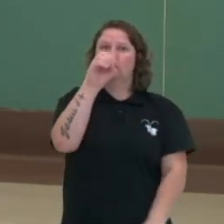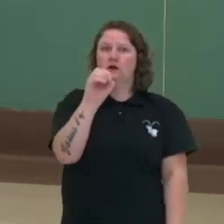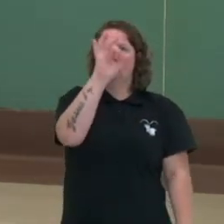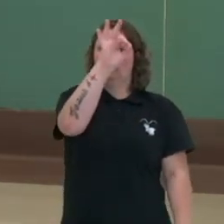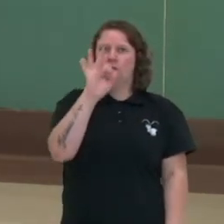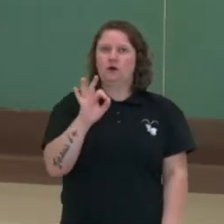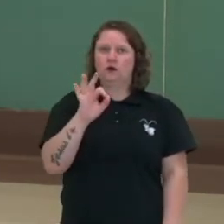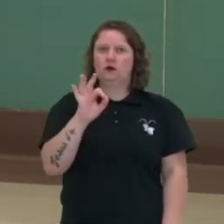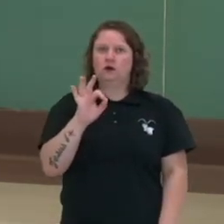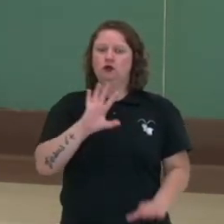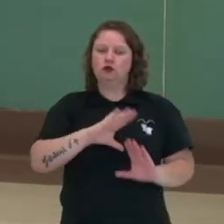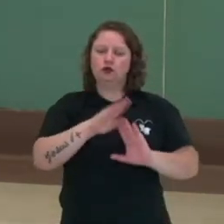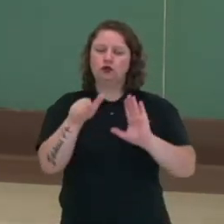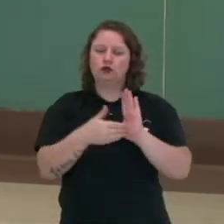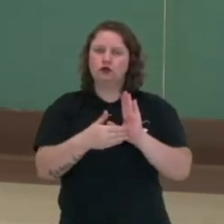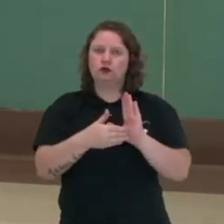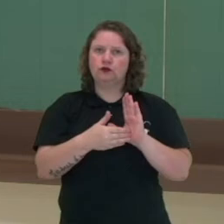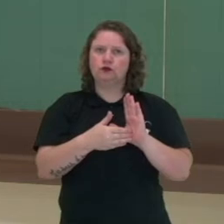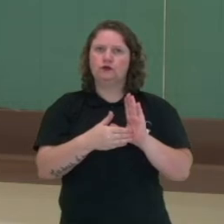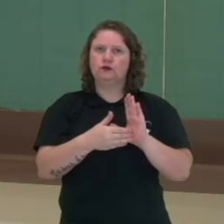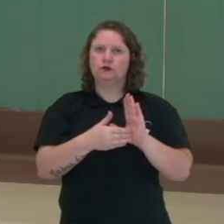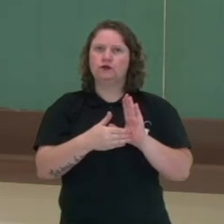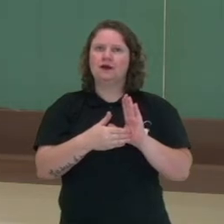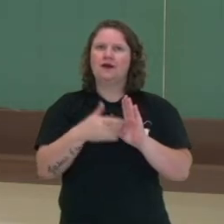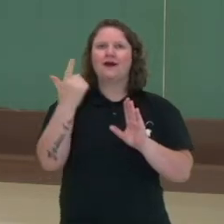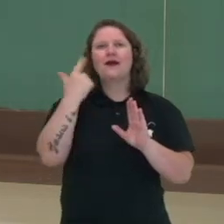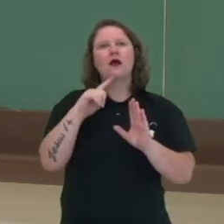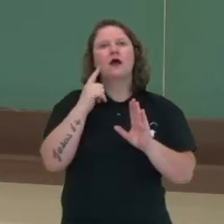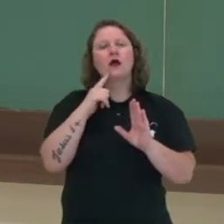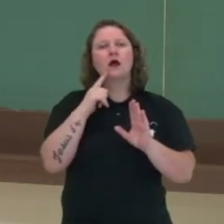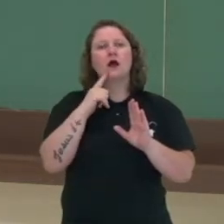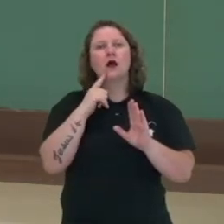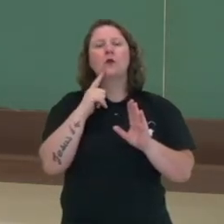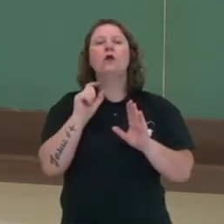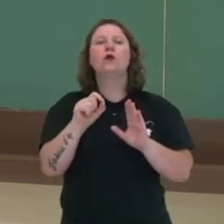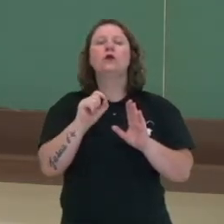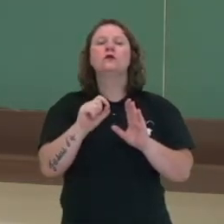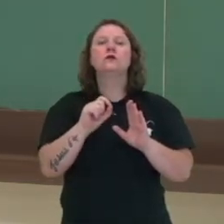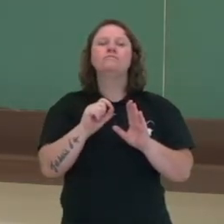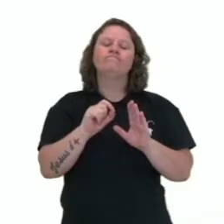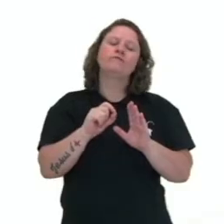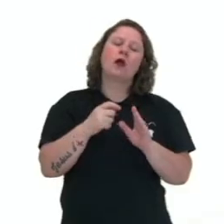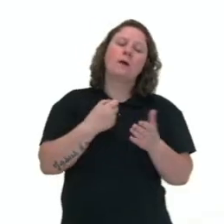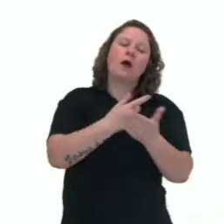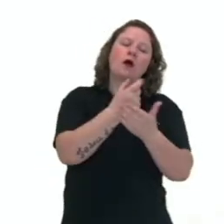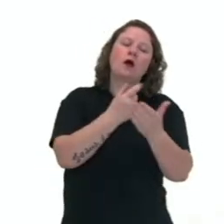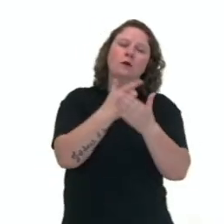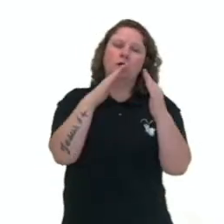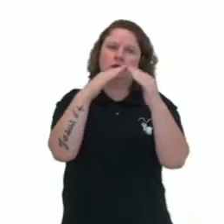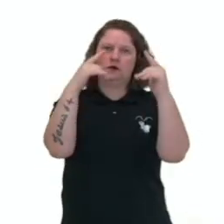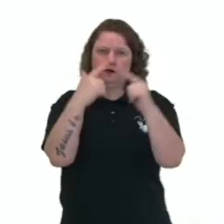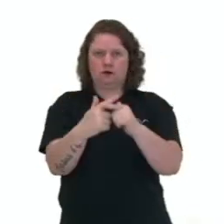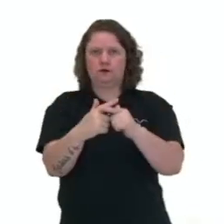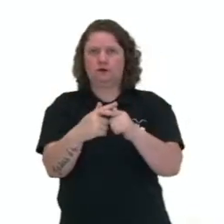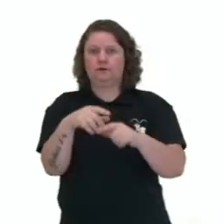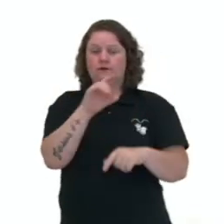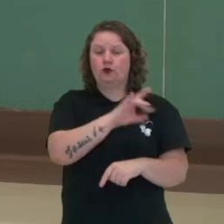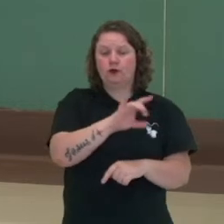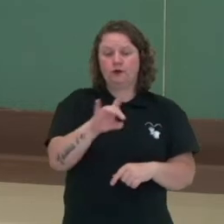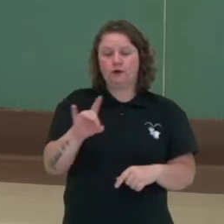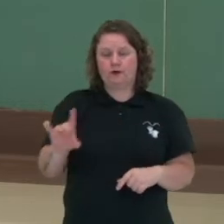10% da sua produção à igreja. Aê, que beleza. Uma típica imagem feudal, o feudo e os trabalhadores em seu cotidiano.